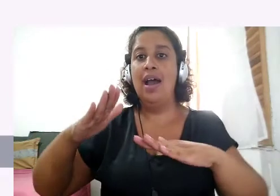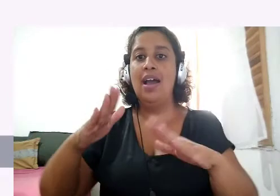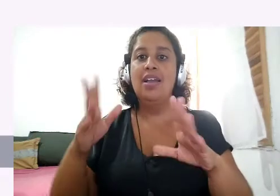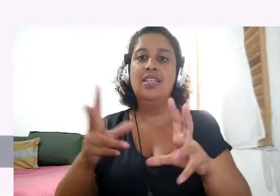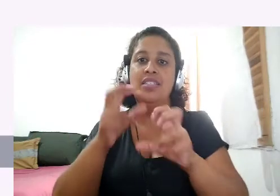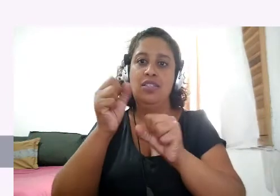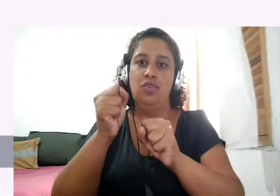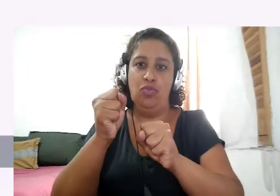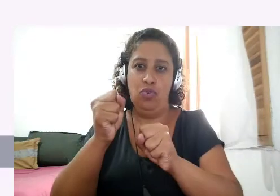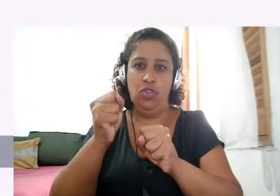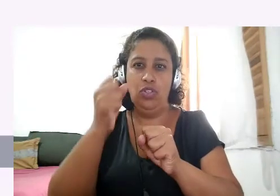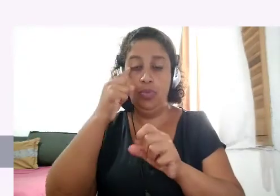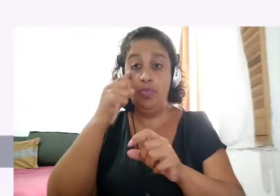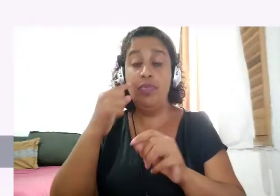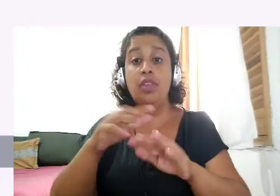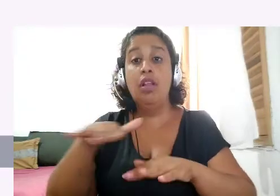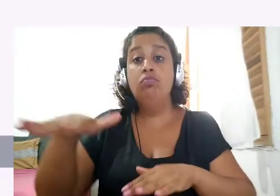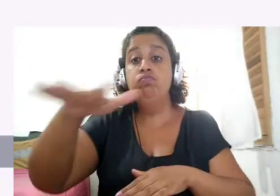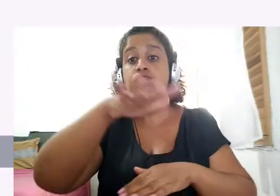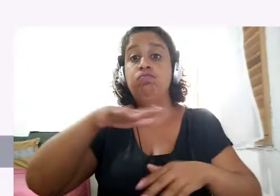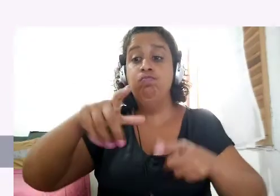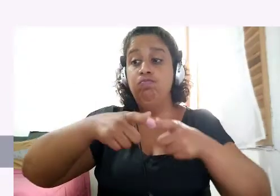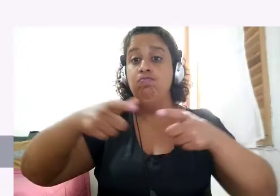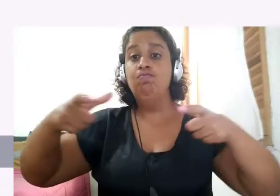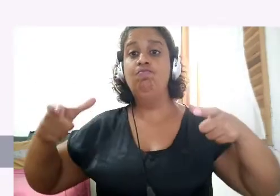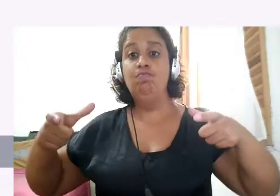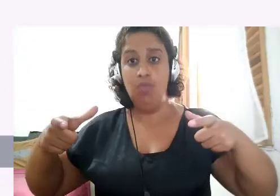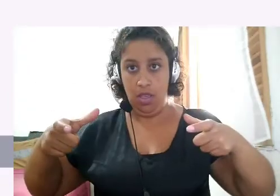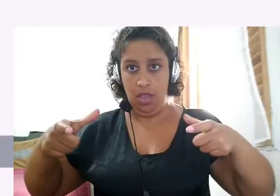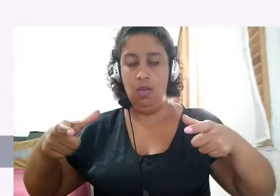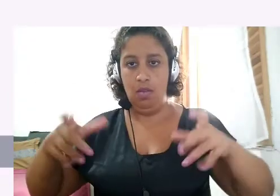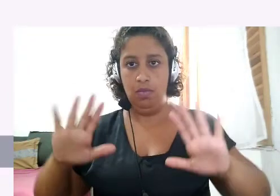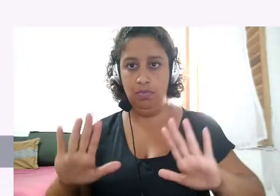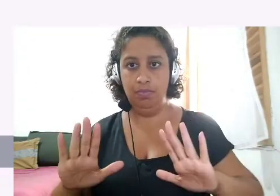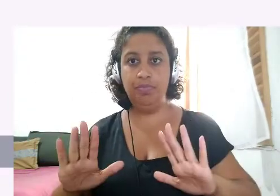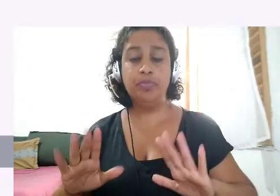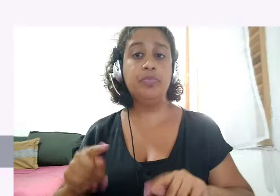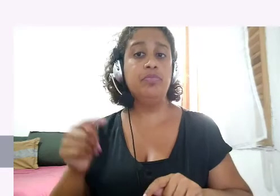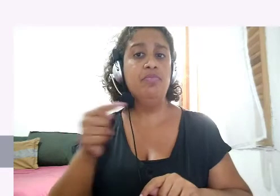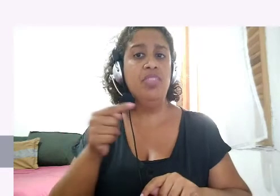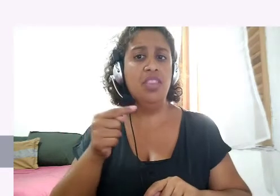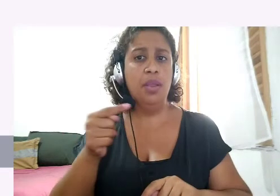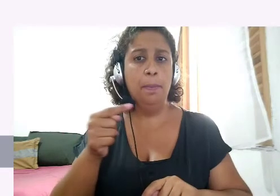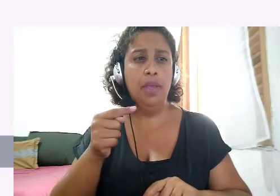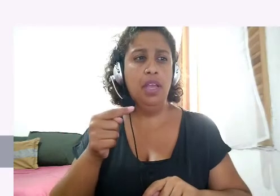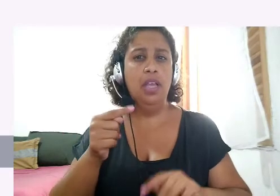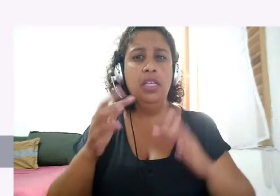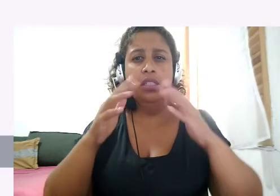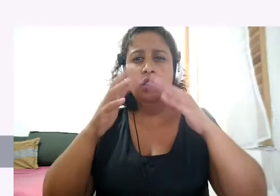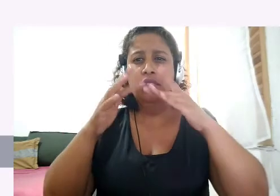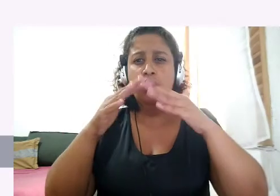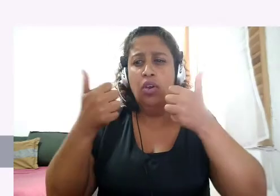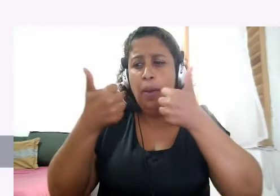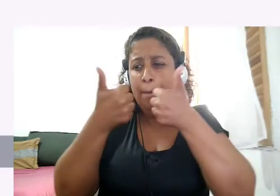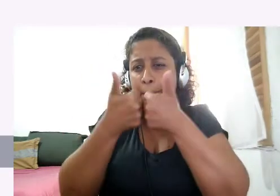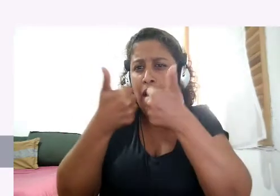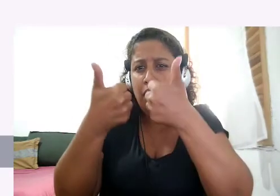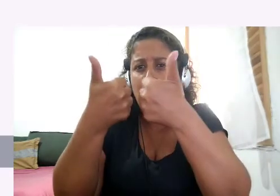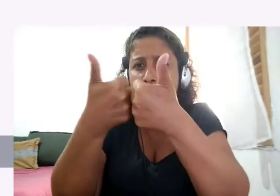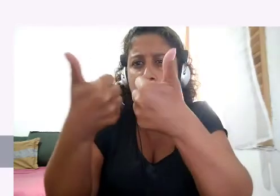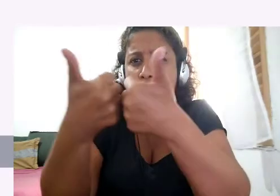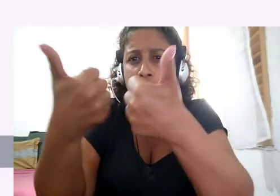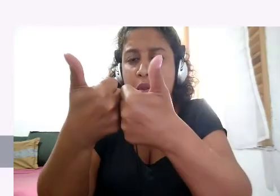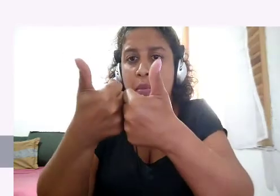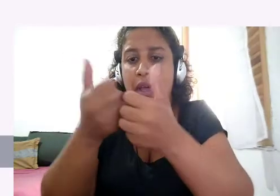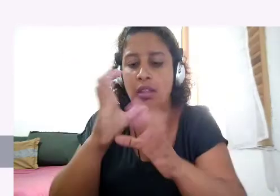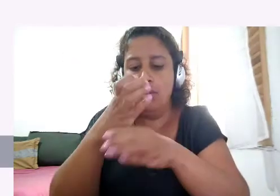potencial pós-sináptico excitatório e inibitório nas sinapses dendríticas e não pelo potencial de ação. Isso acontece porque os potenciais sinápticos